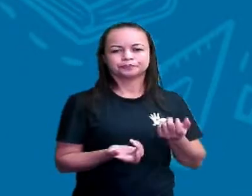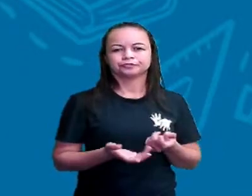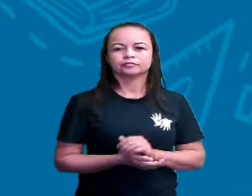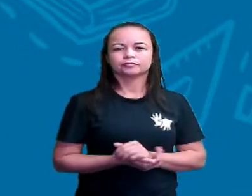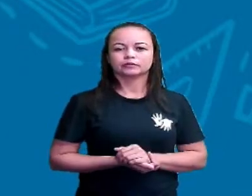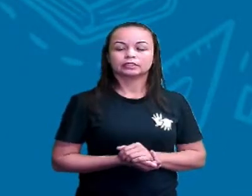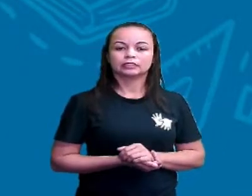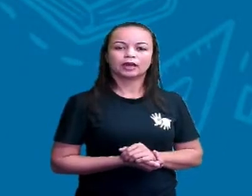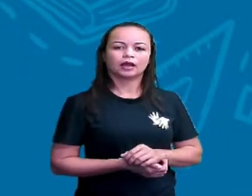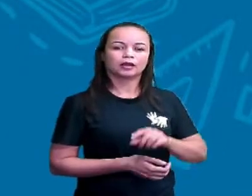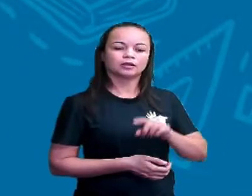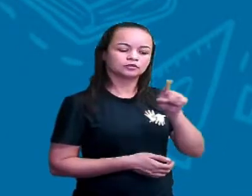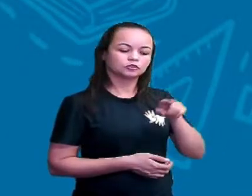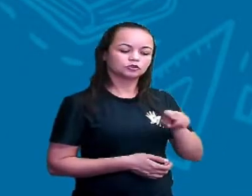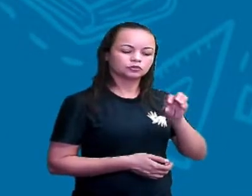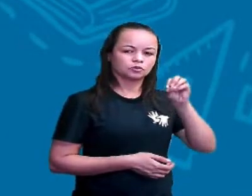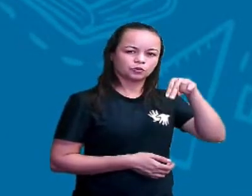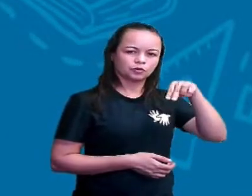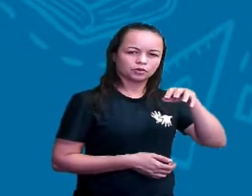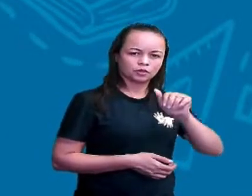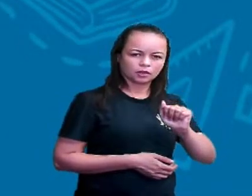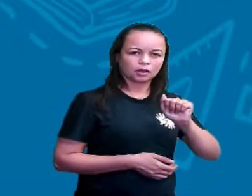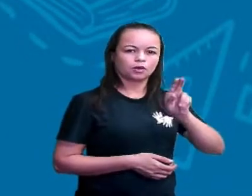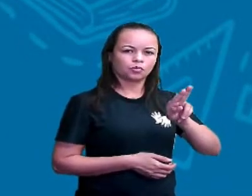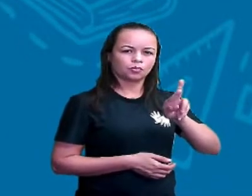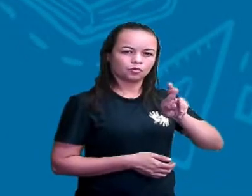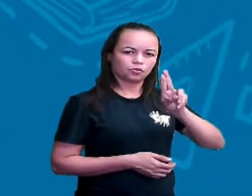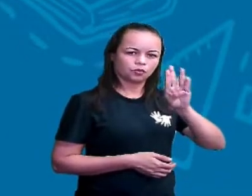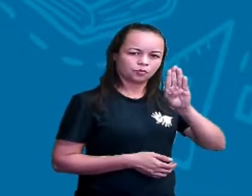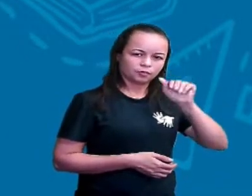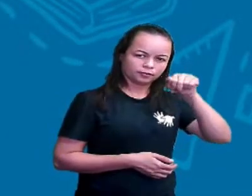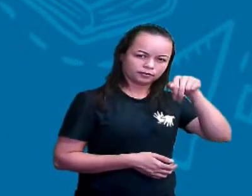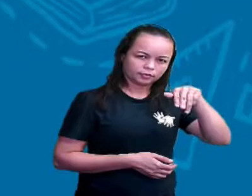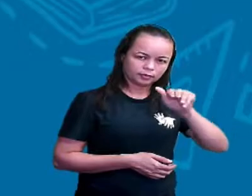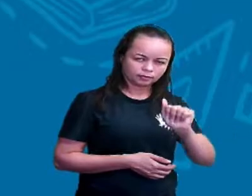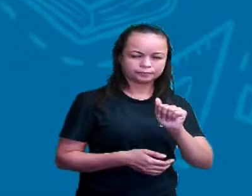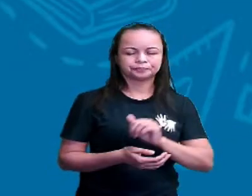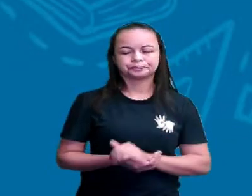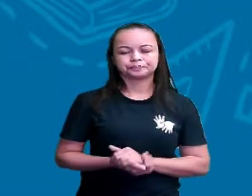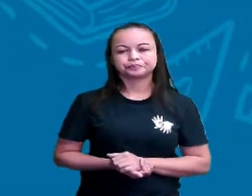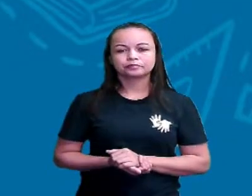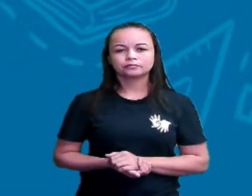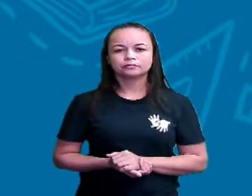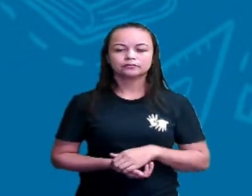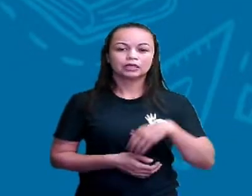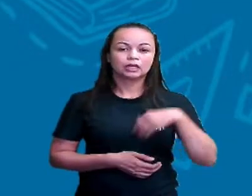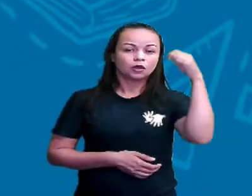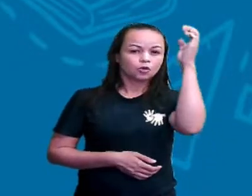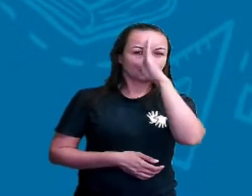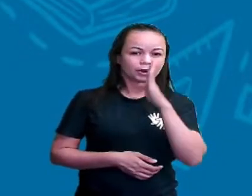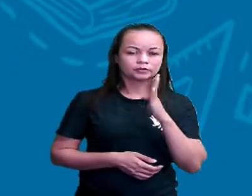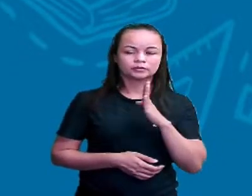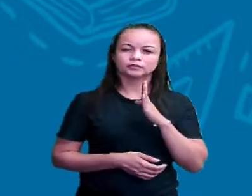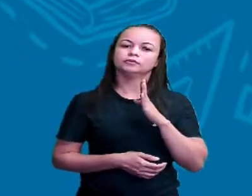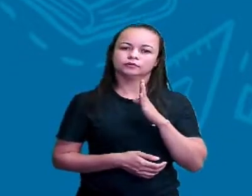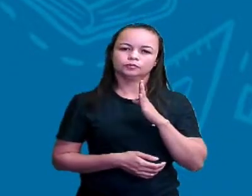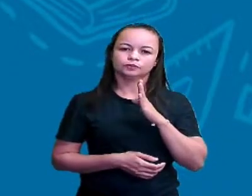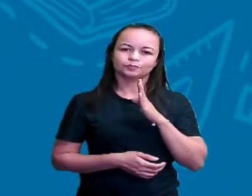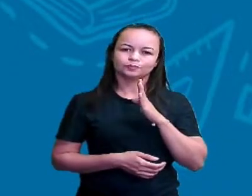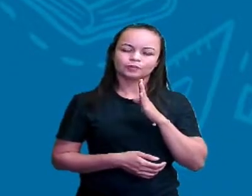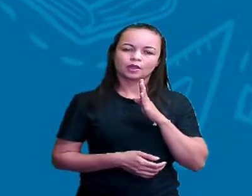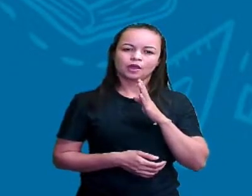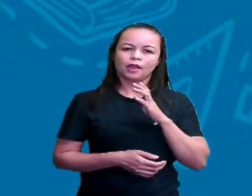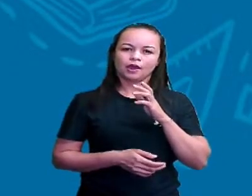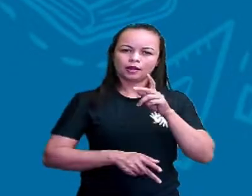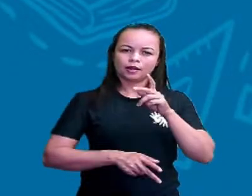zona urbana. Então, o Brasil, ele é um país populoso, né?